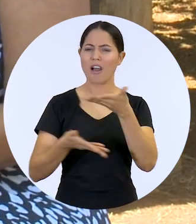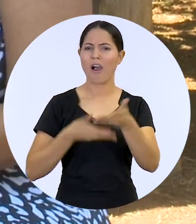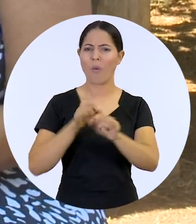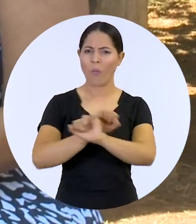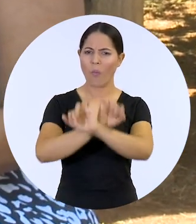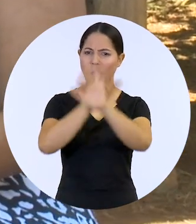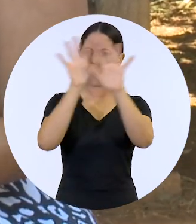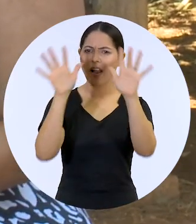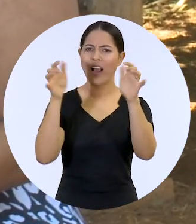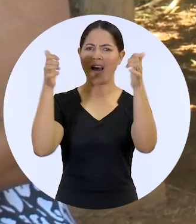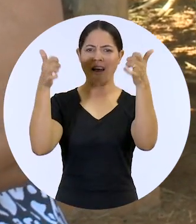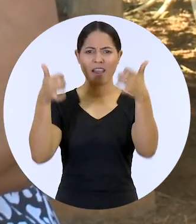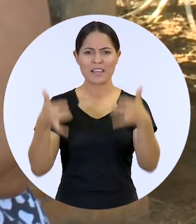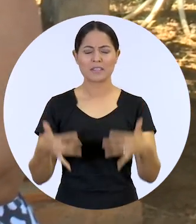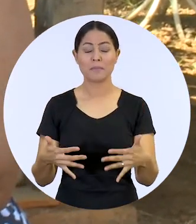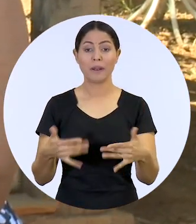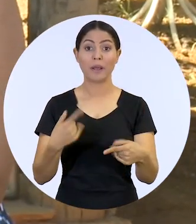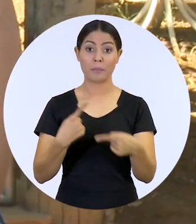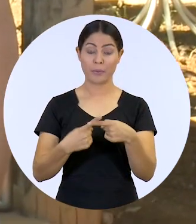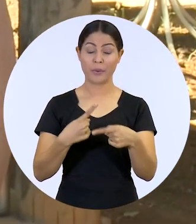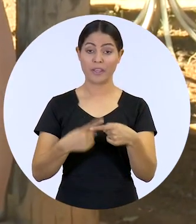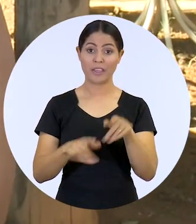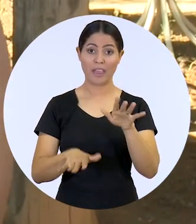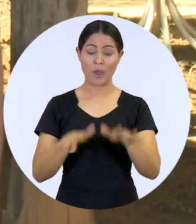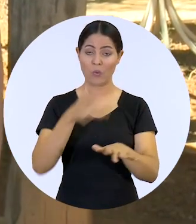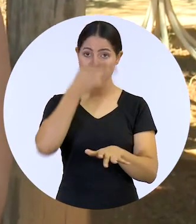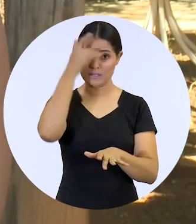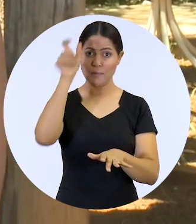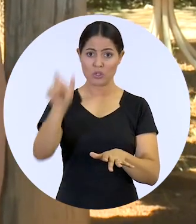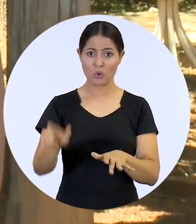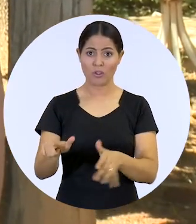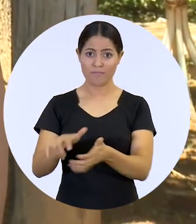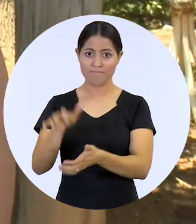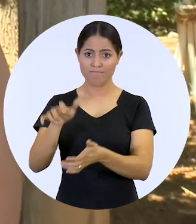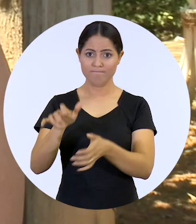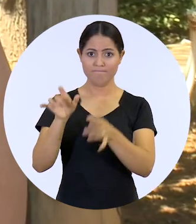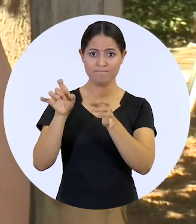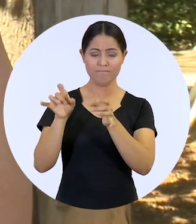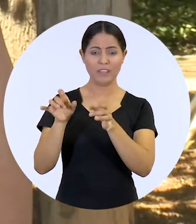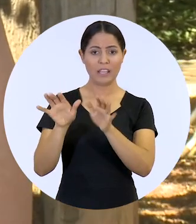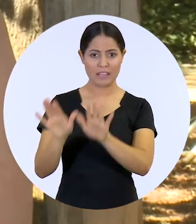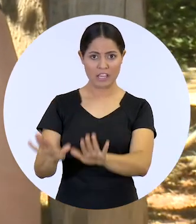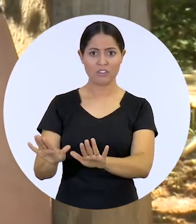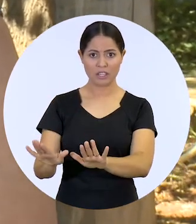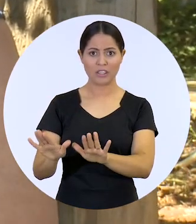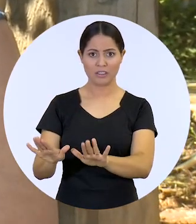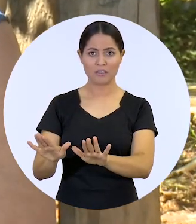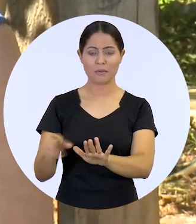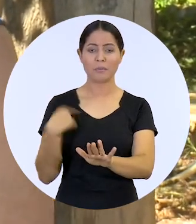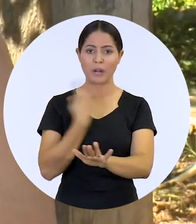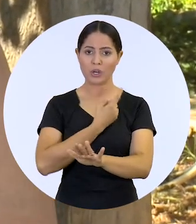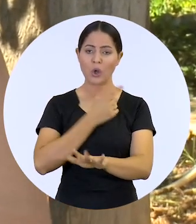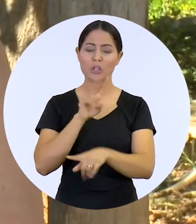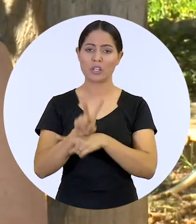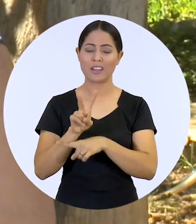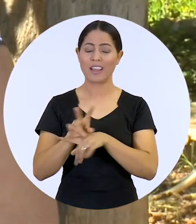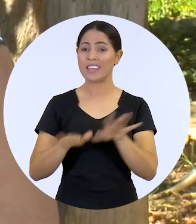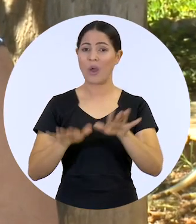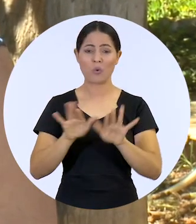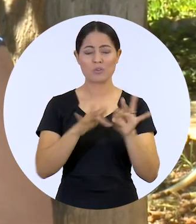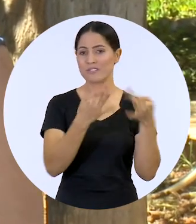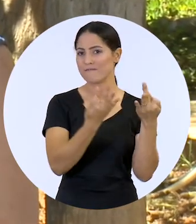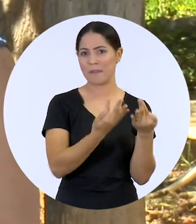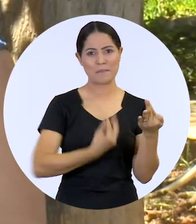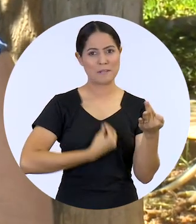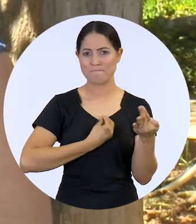eles, né? E até porque muitos, ou a família deixa aos nossos cuidados, ou então a família não é tão